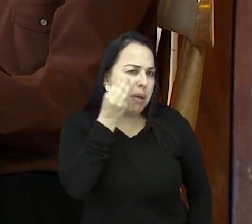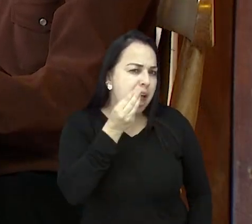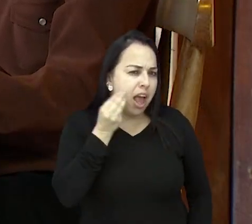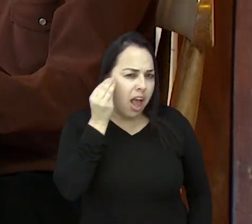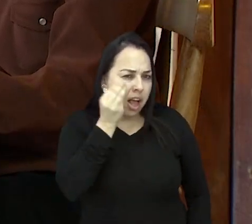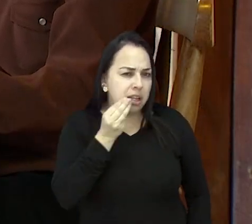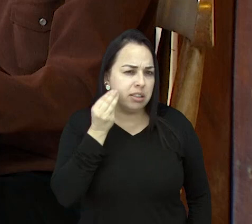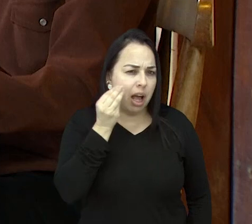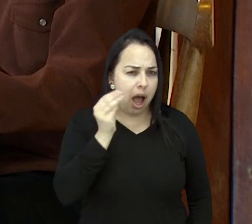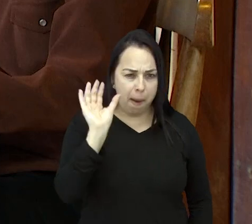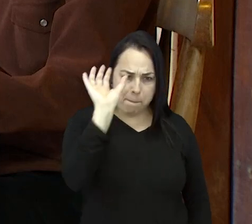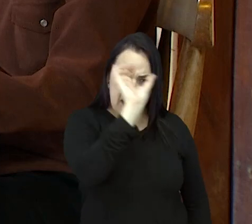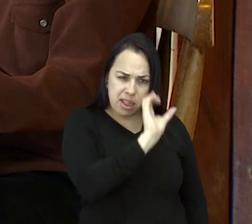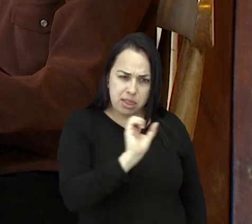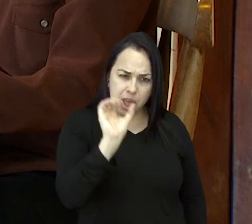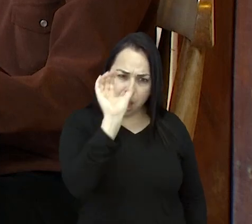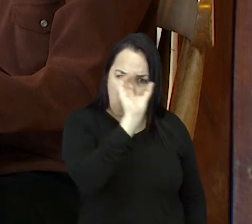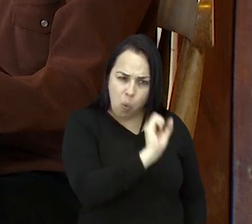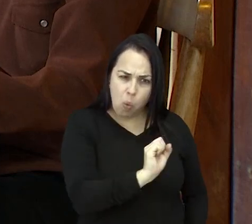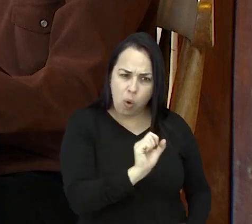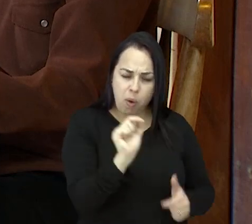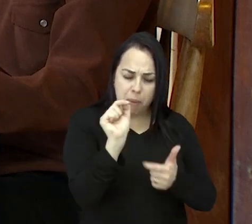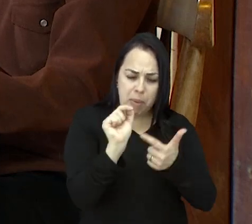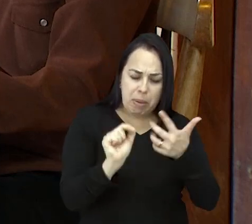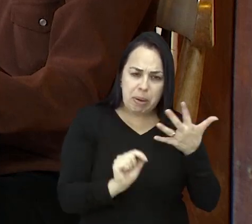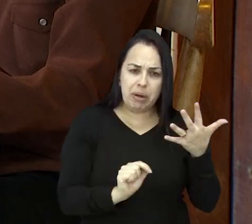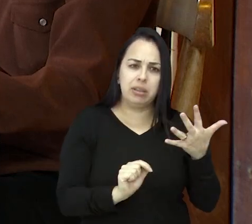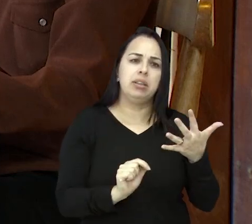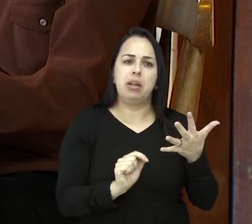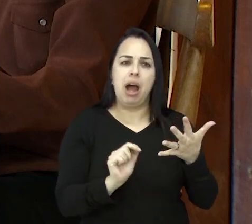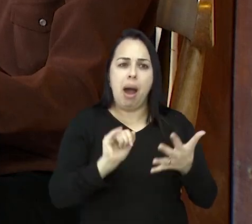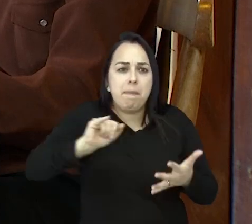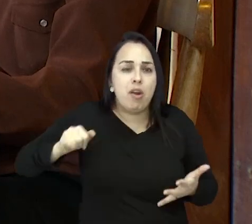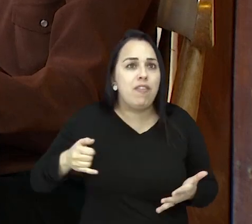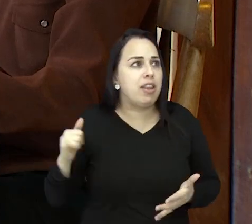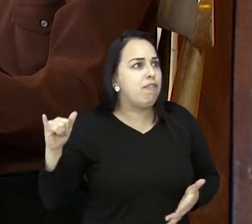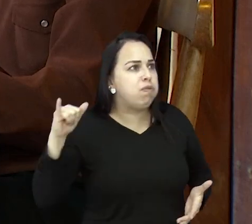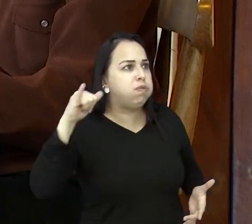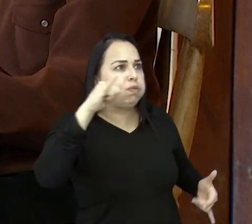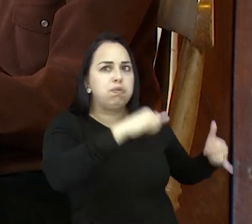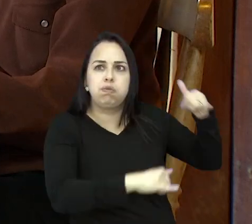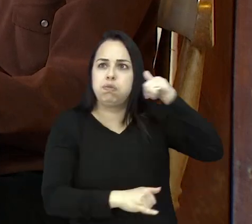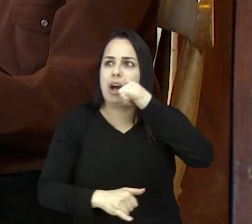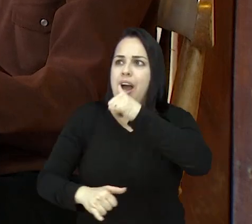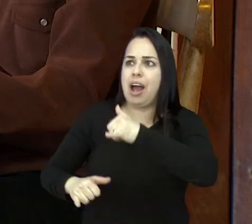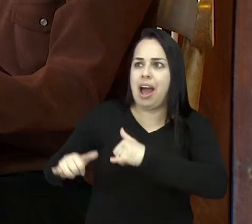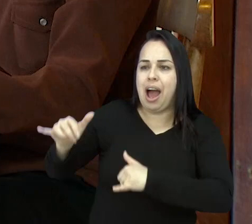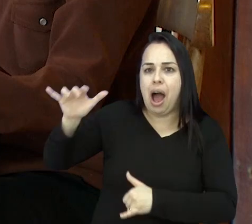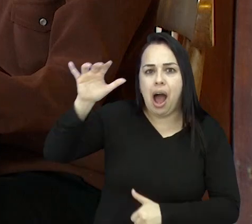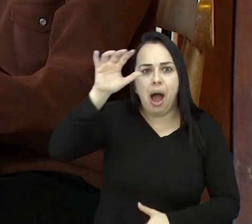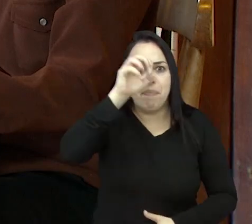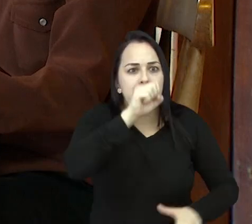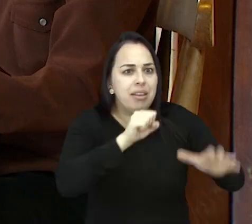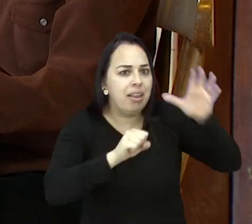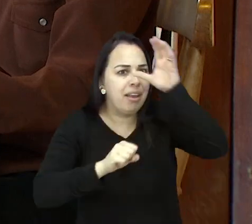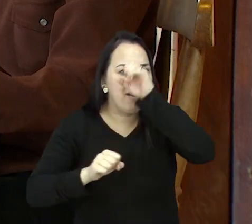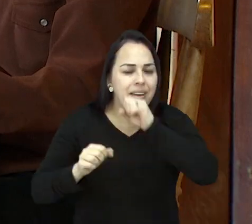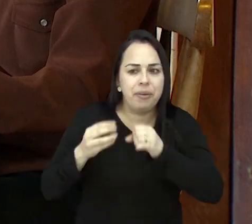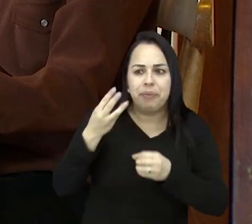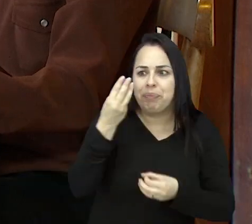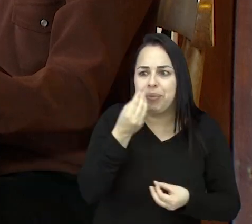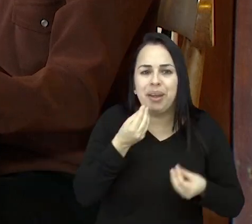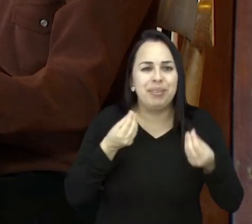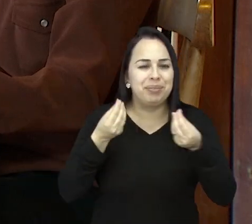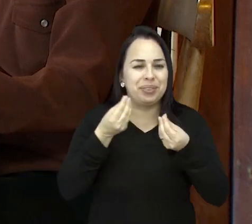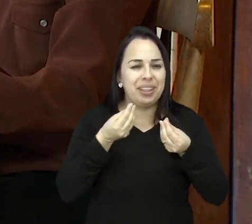você? Você tirou alguma coisa disso? As suas viagens, elas fazem parte dessa questão da